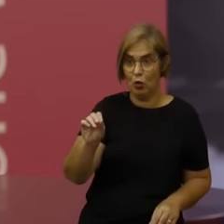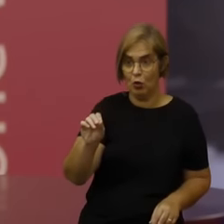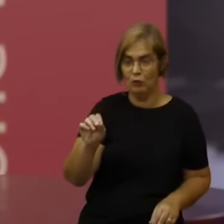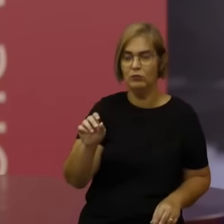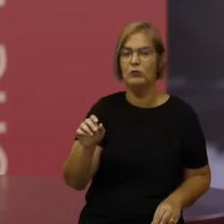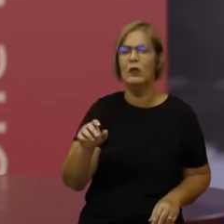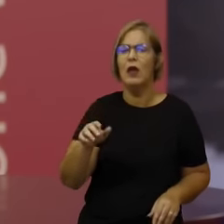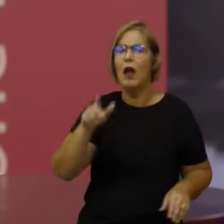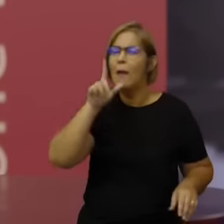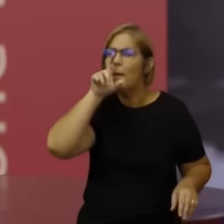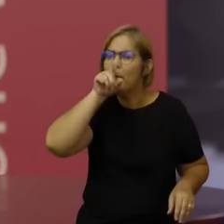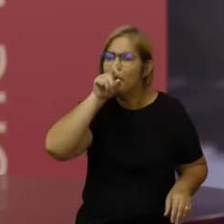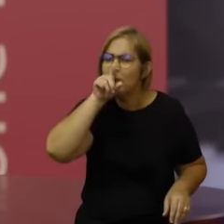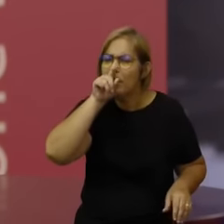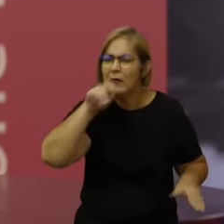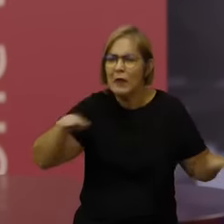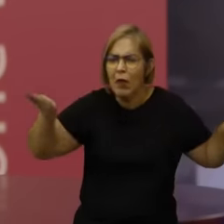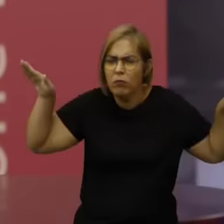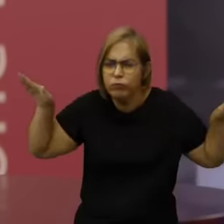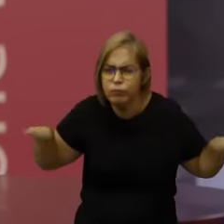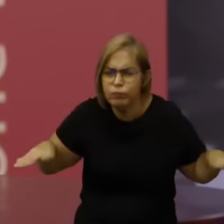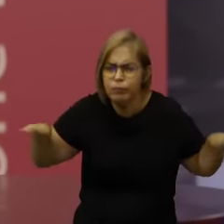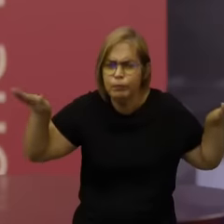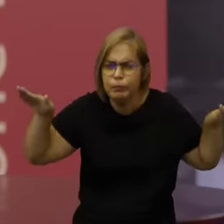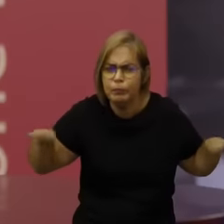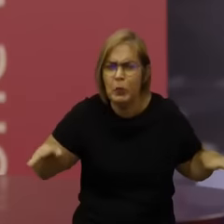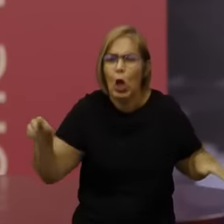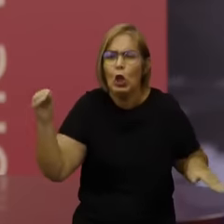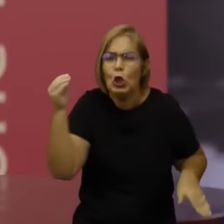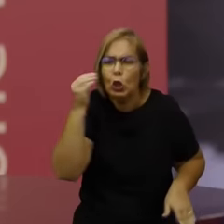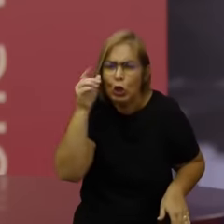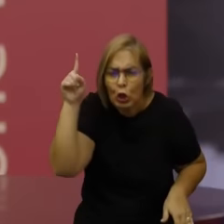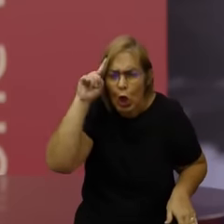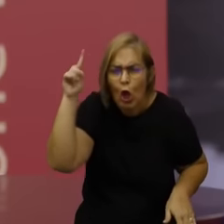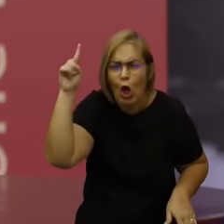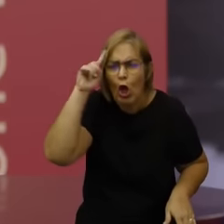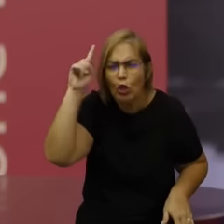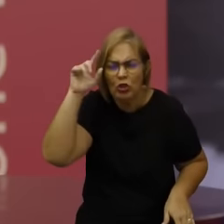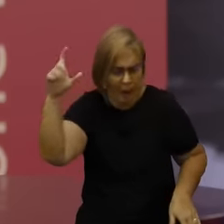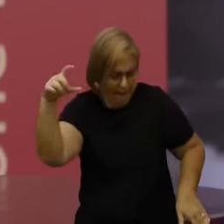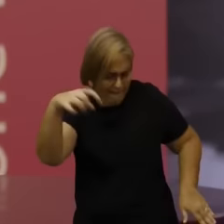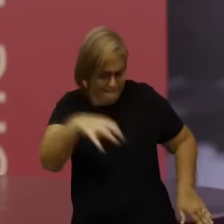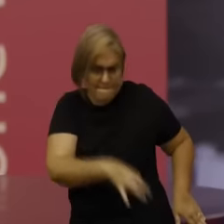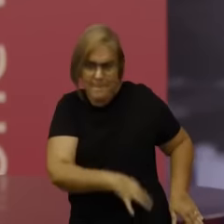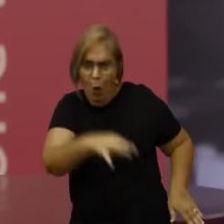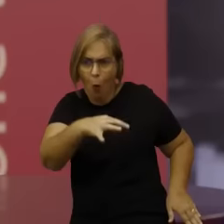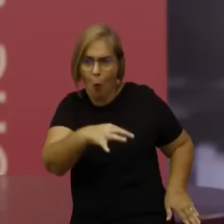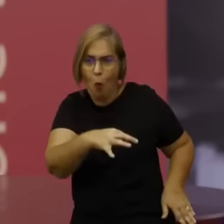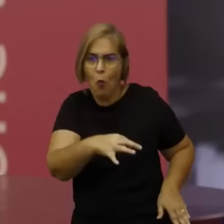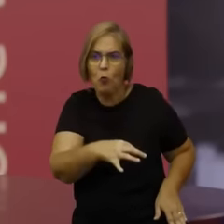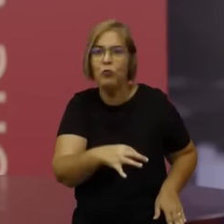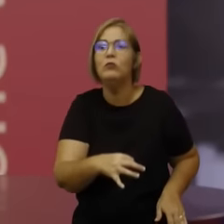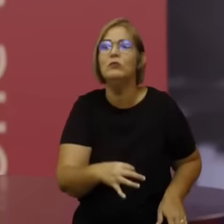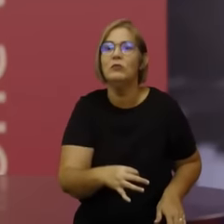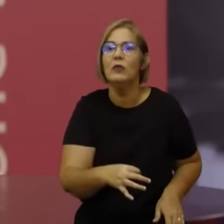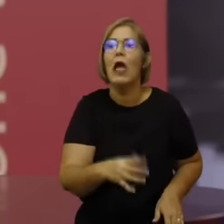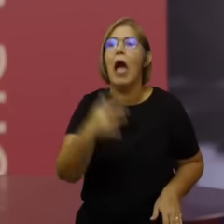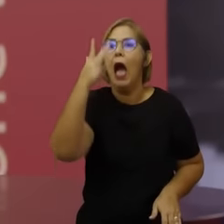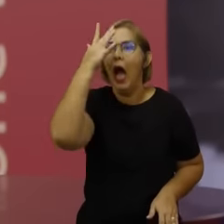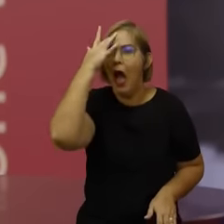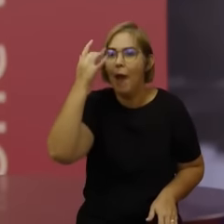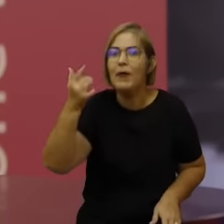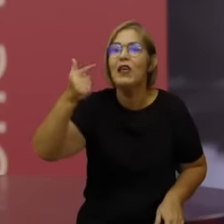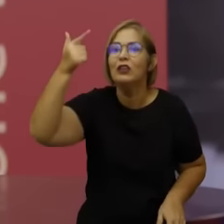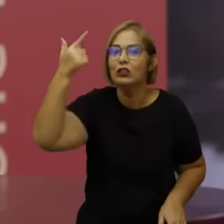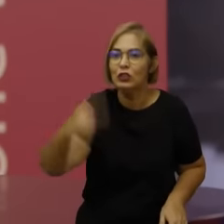eh possibilidade, né? Esse fígado se regenerava e novamente a águia vinha, no outro dia devorava